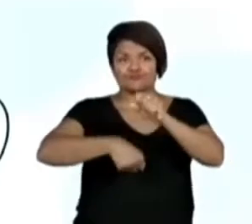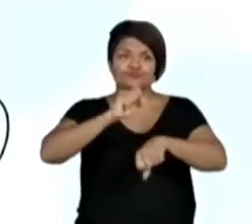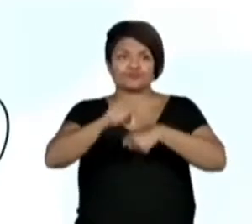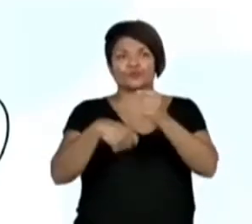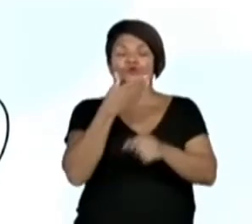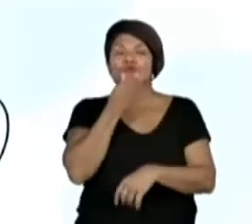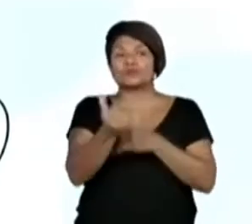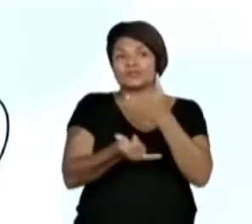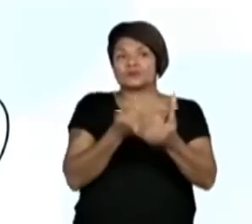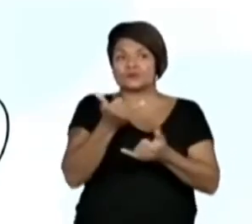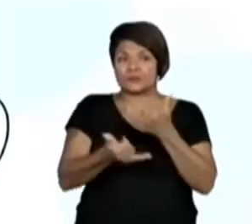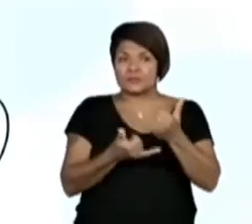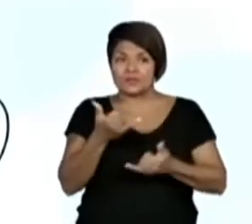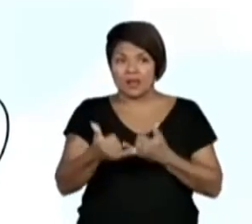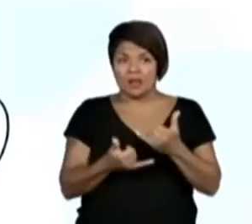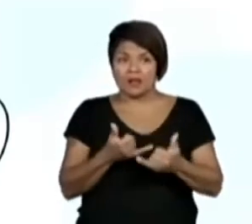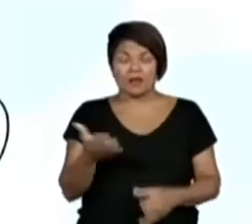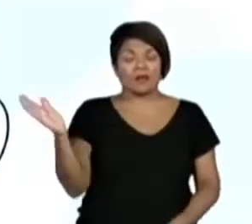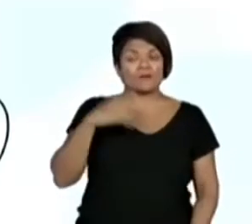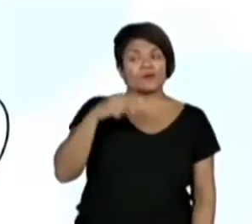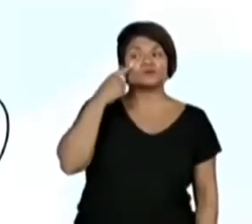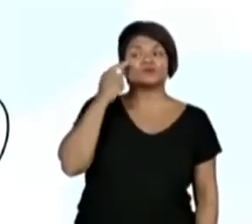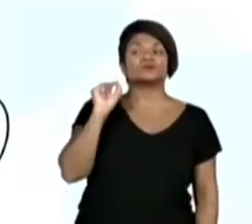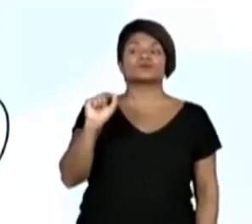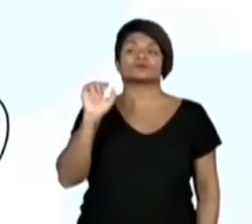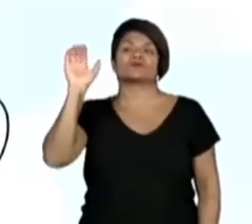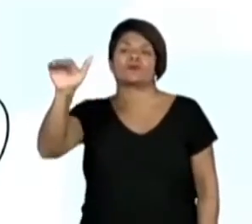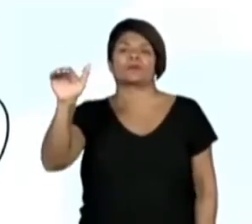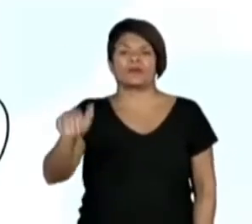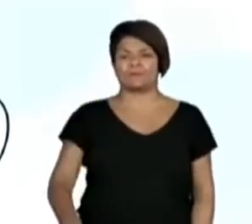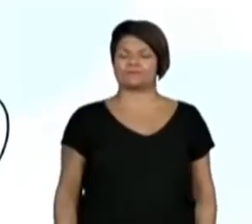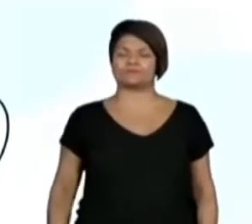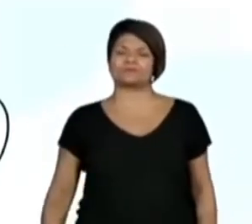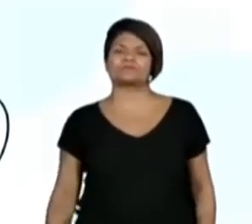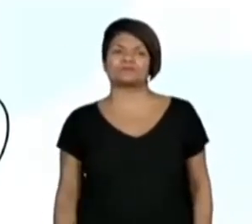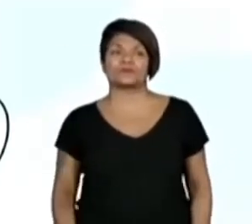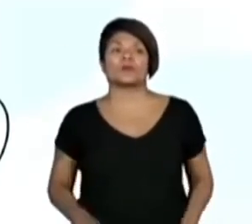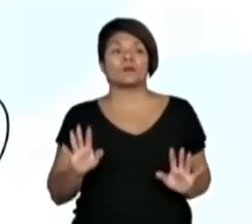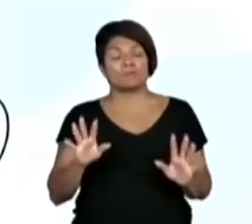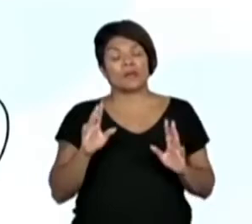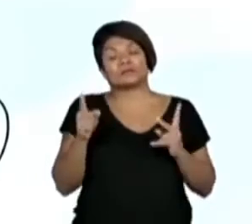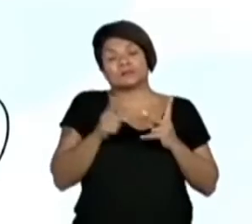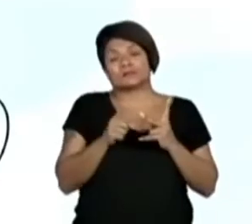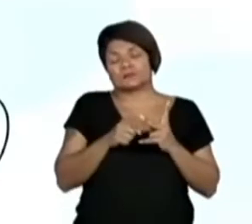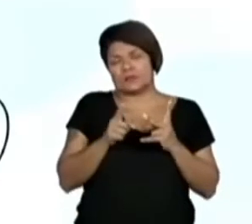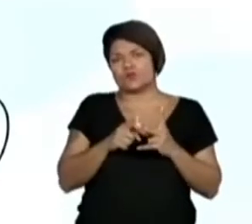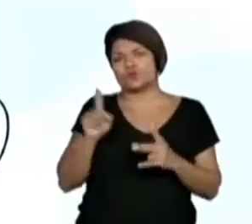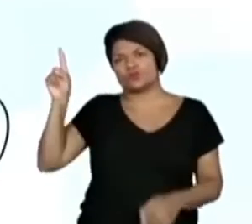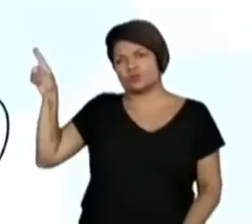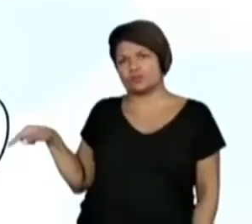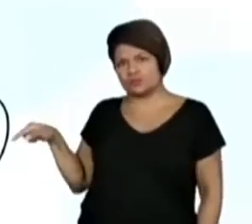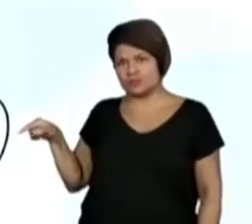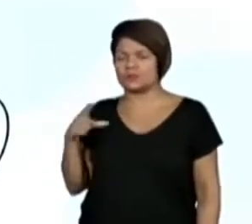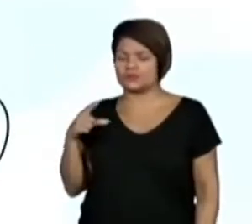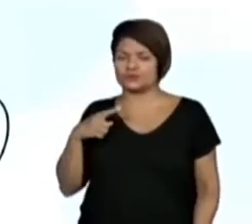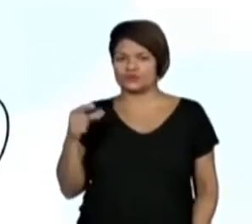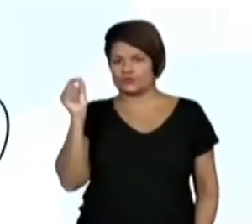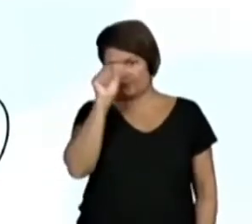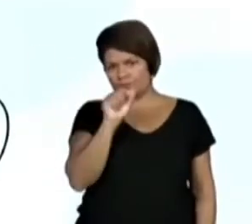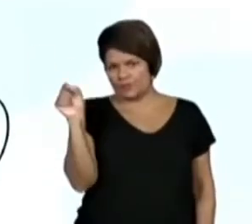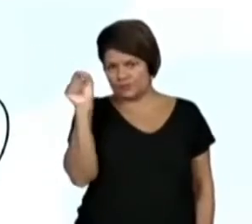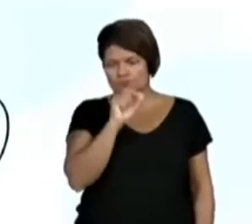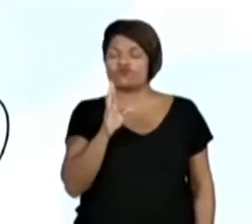para o repertório, hein? Legal. Mas é a segunda que tinha a frase que a gente precisava circular. Certo? Conhecemos